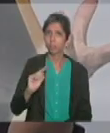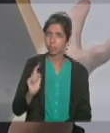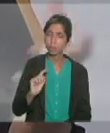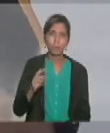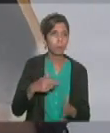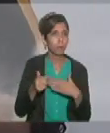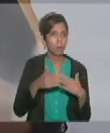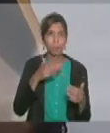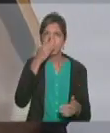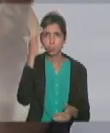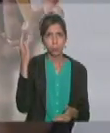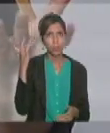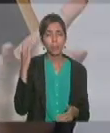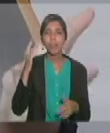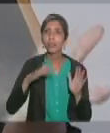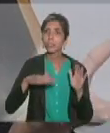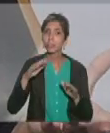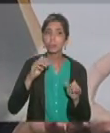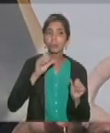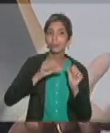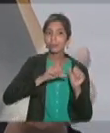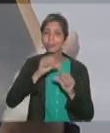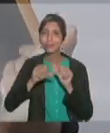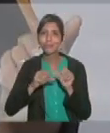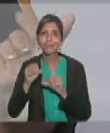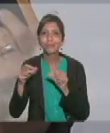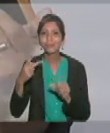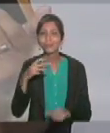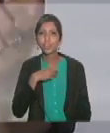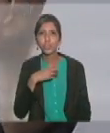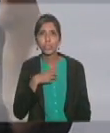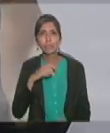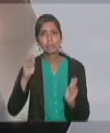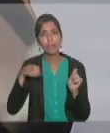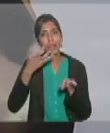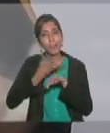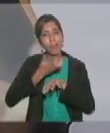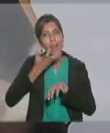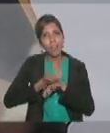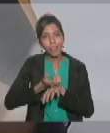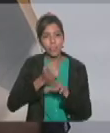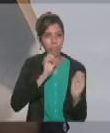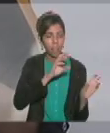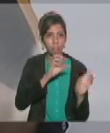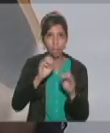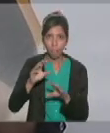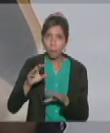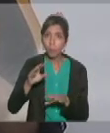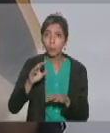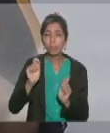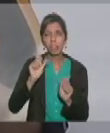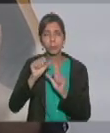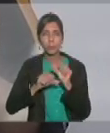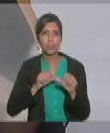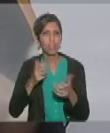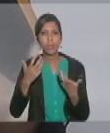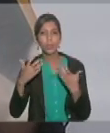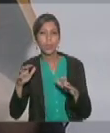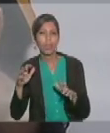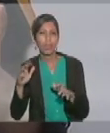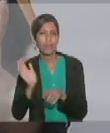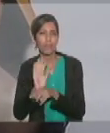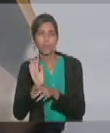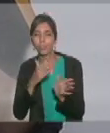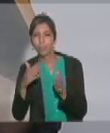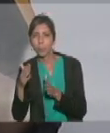assim, né? dessa forma. Que as pessoas, inclusive, customizar, né, Juliana? A gente pode baixar uma aula da Educopédia e customizar. Ah, não quero